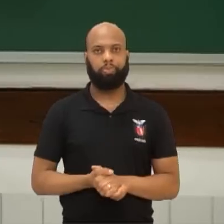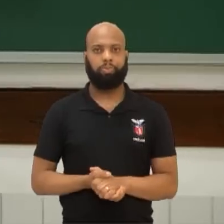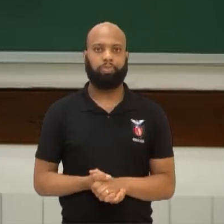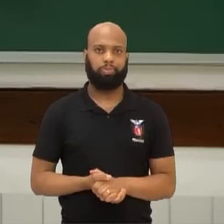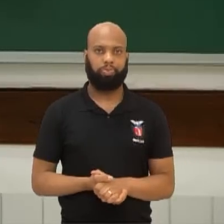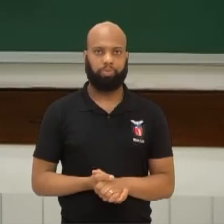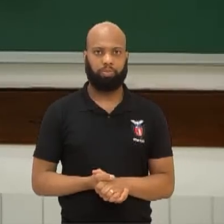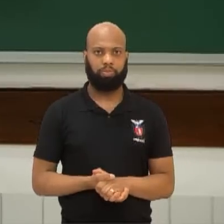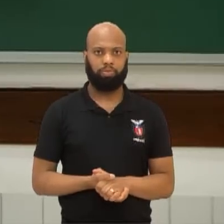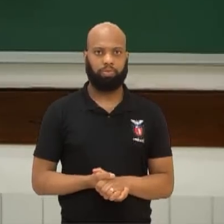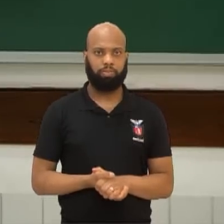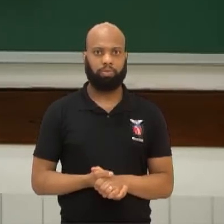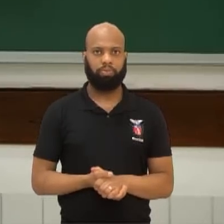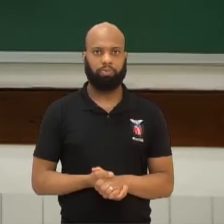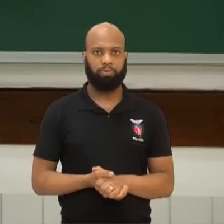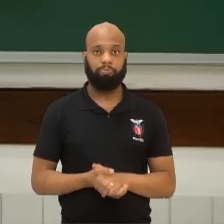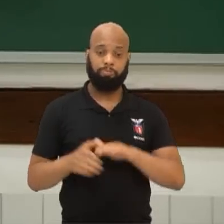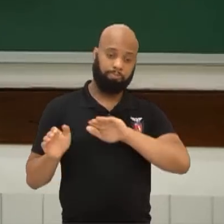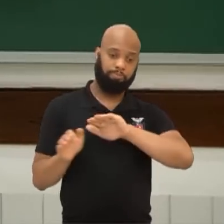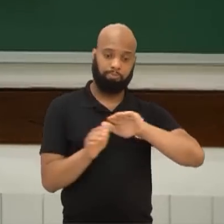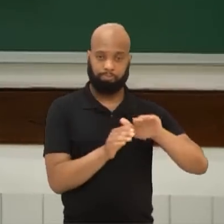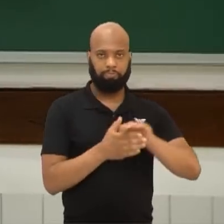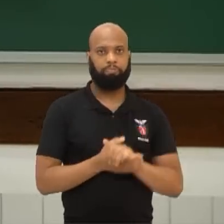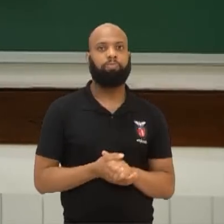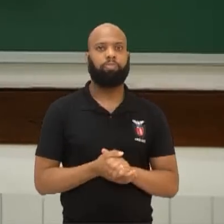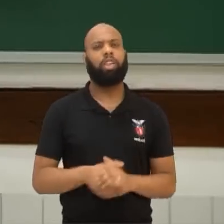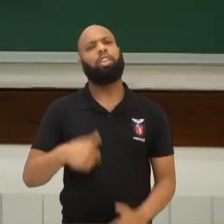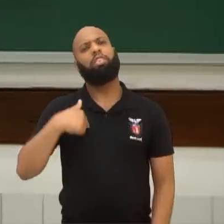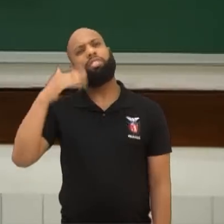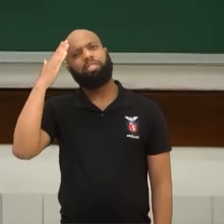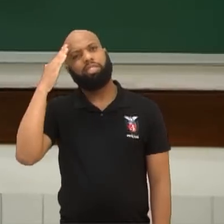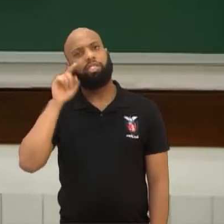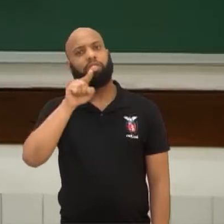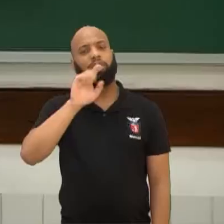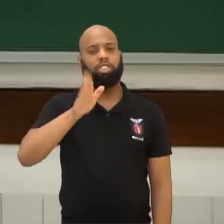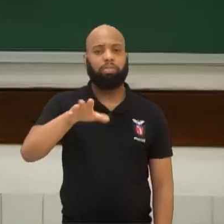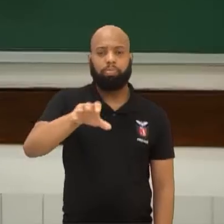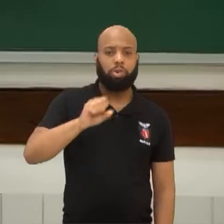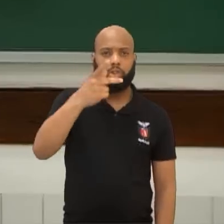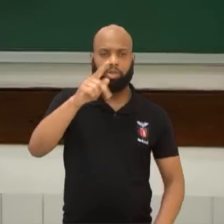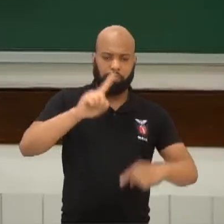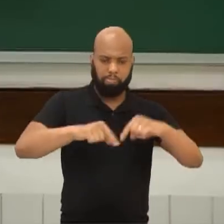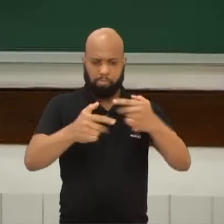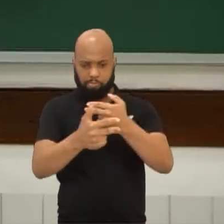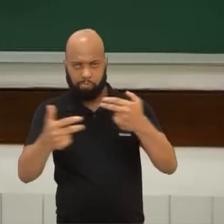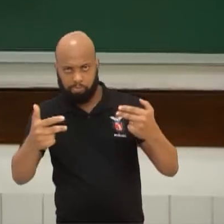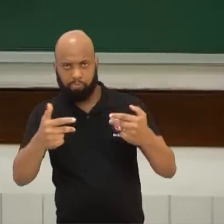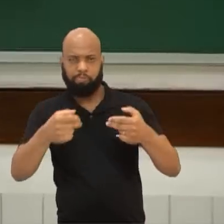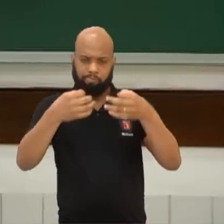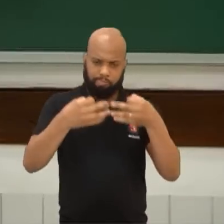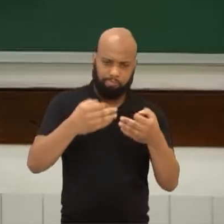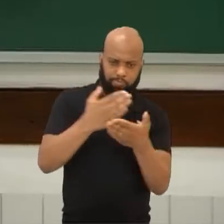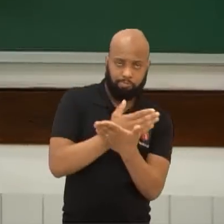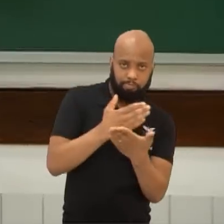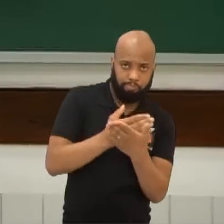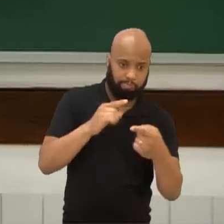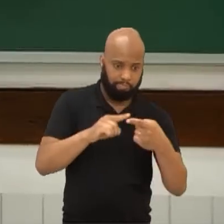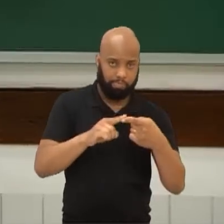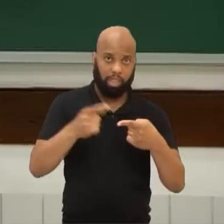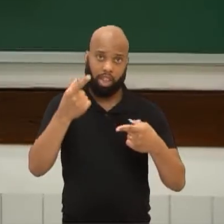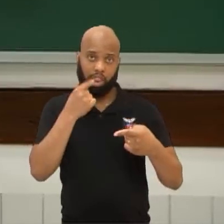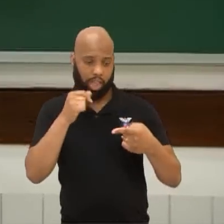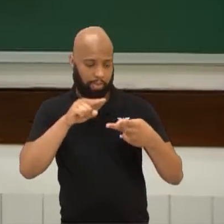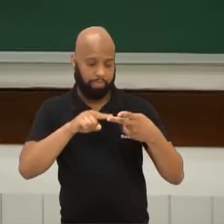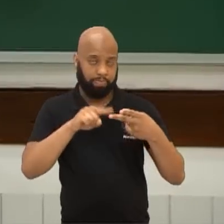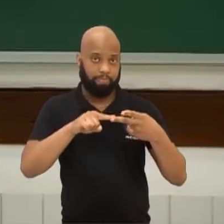nota e também a presença, tá bom? Eu sei que você já está com o seu material aí tudo certinho, caderno, lápis,